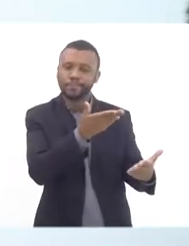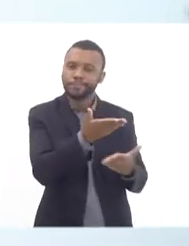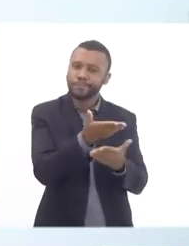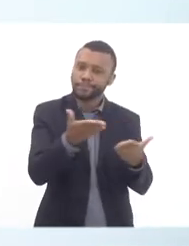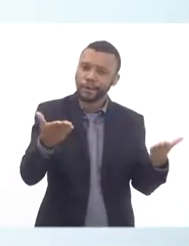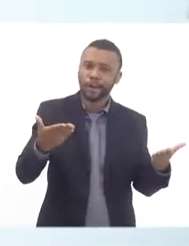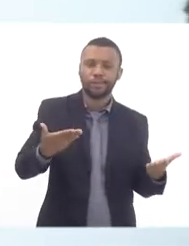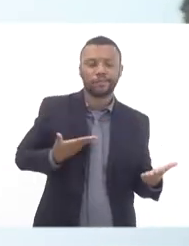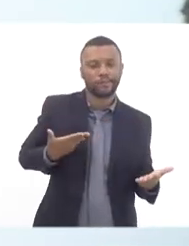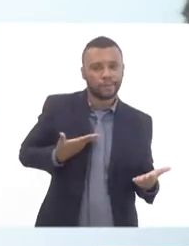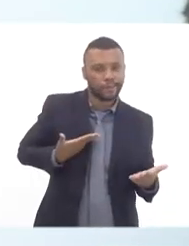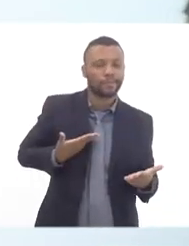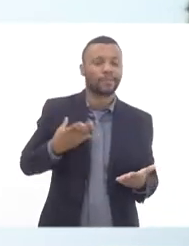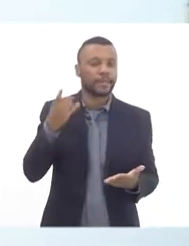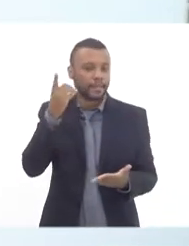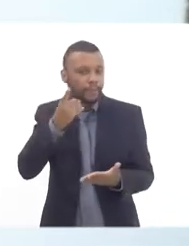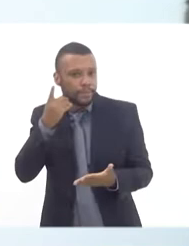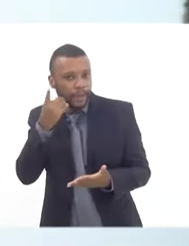pares desta casa.